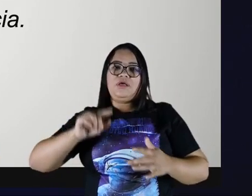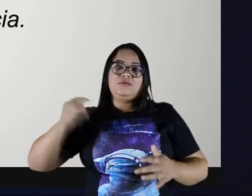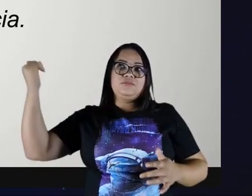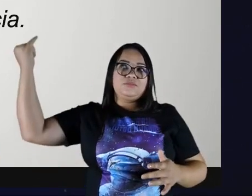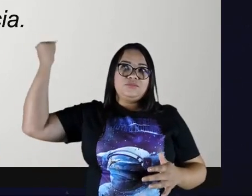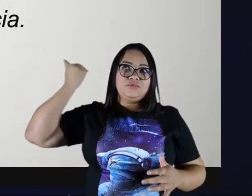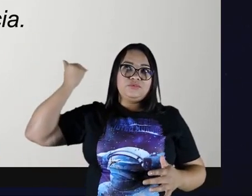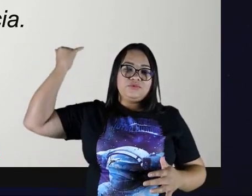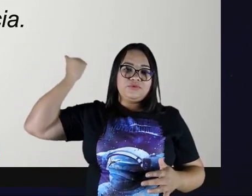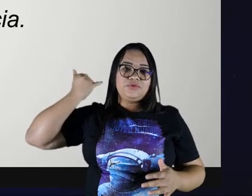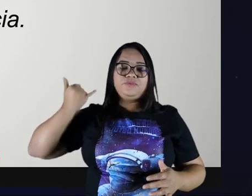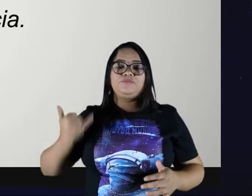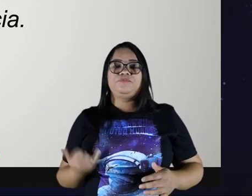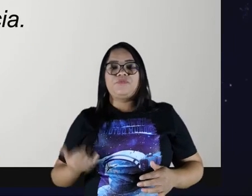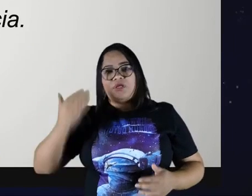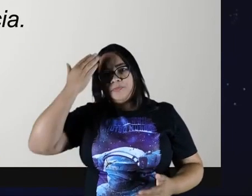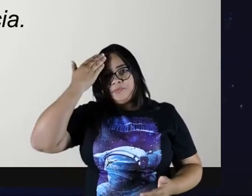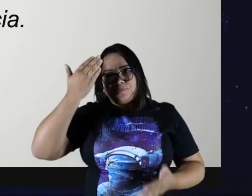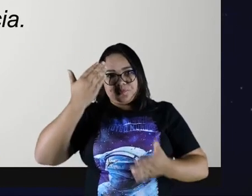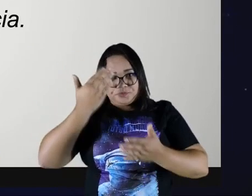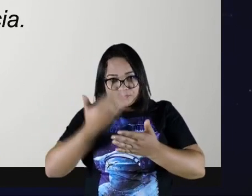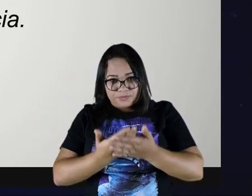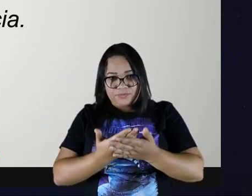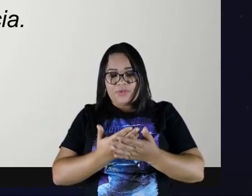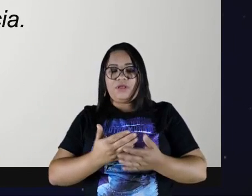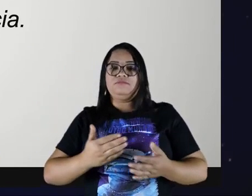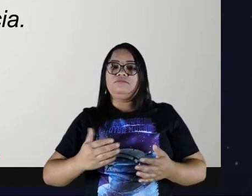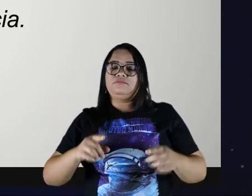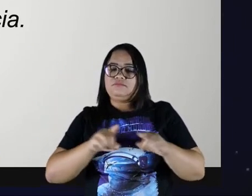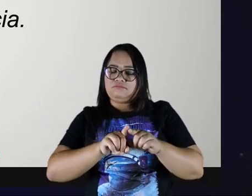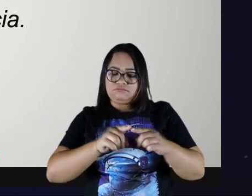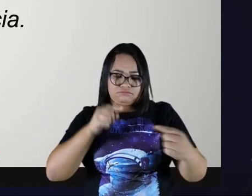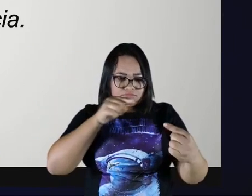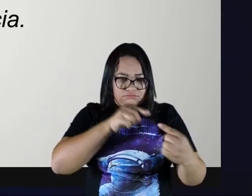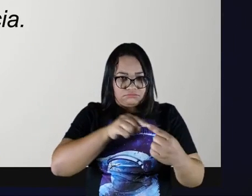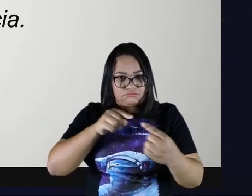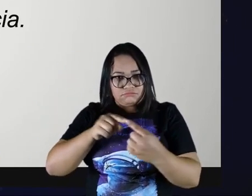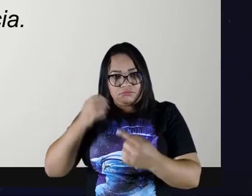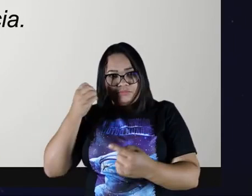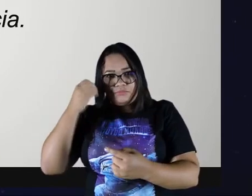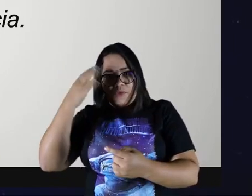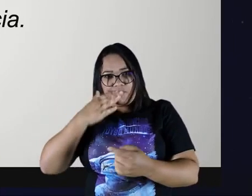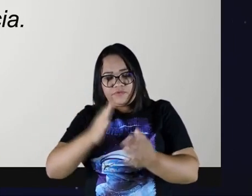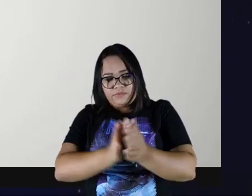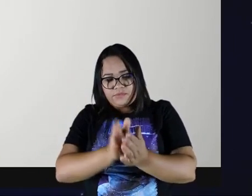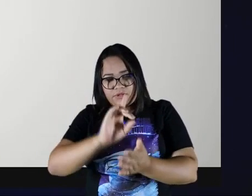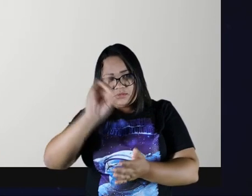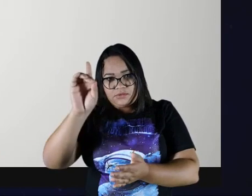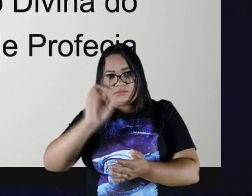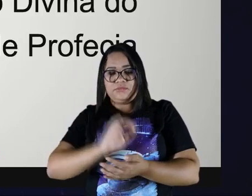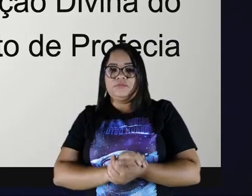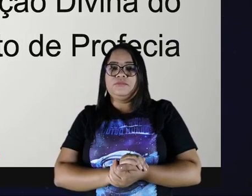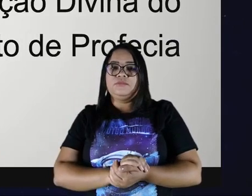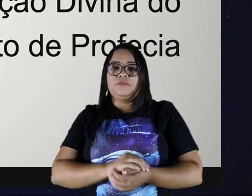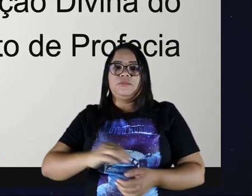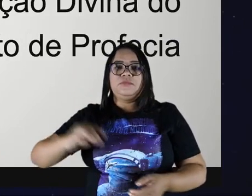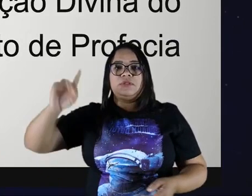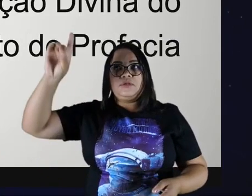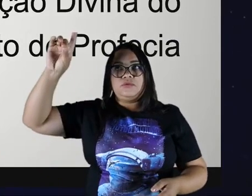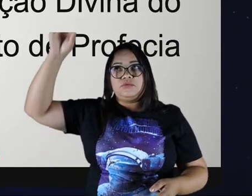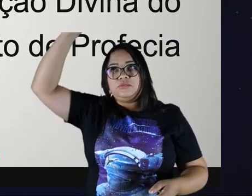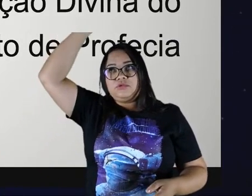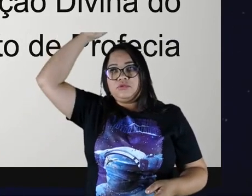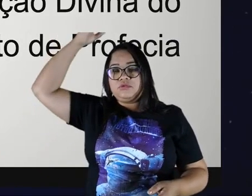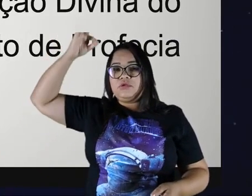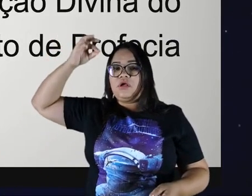que Deus usou por todas as provas bíblicas que ela foi usada pelo Espírito Santo e